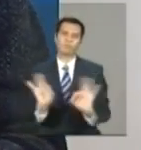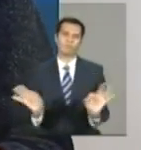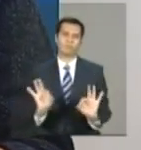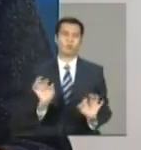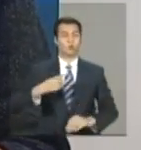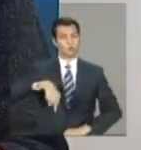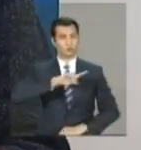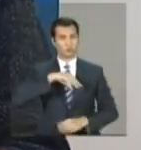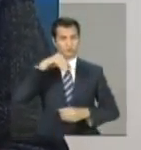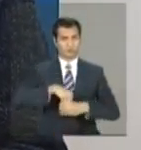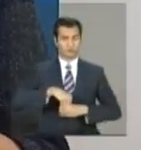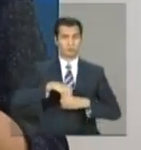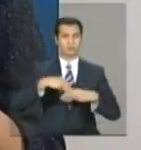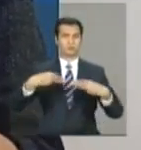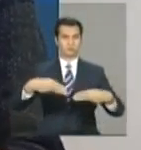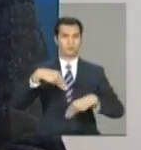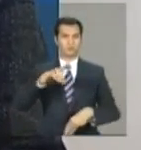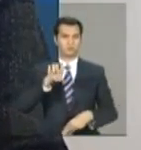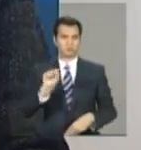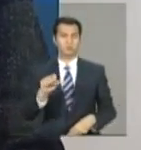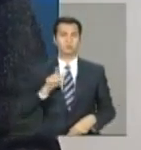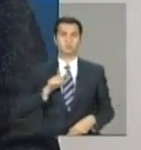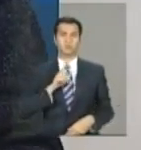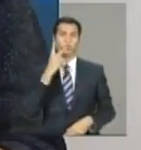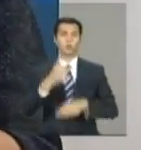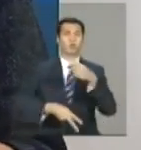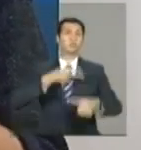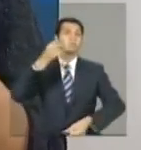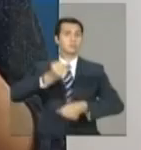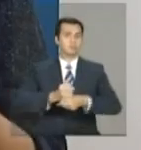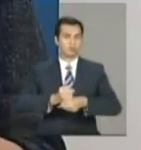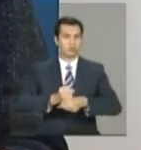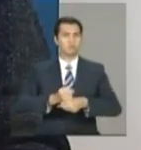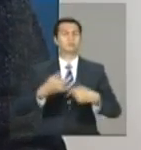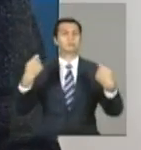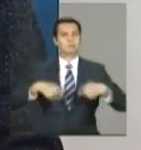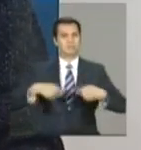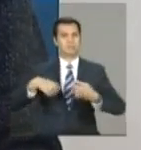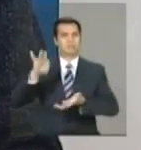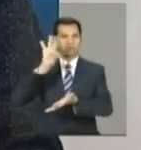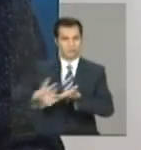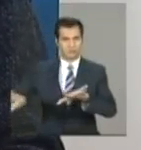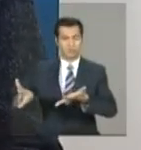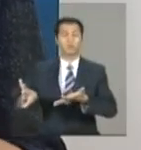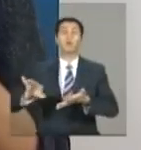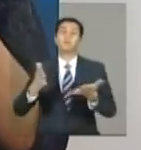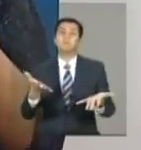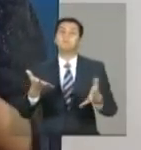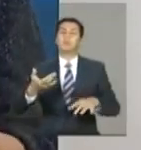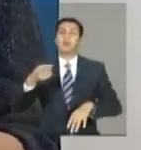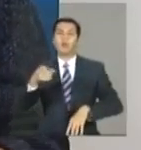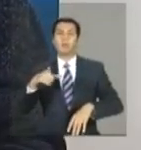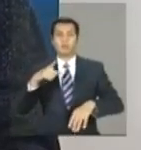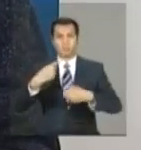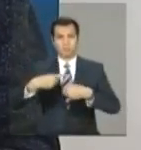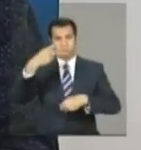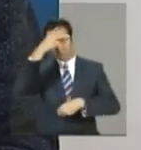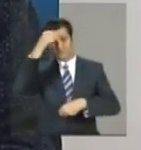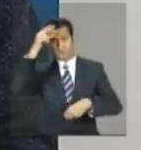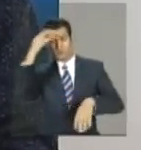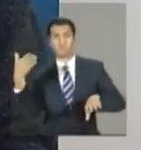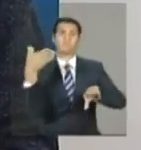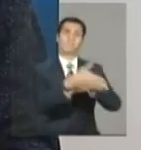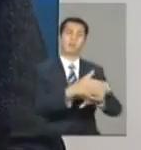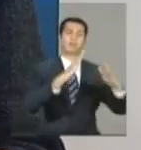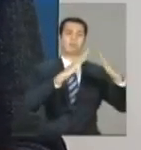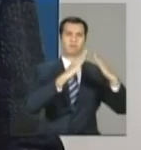anos. Se você chamou a família num período de 2 anos e ela não compareceu, você foi à casa dessa família, ela não compareceu, você volta 4 anos